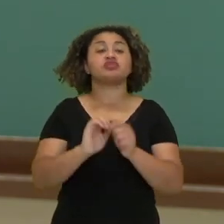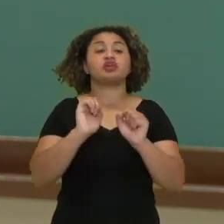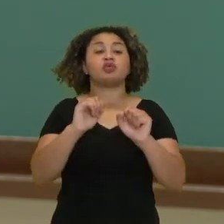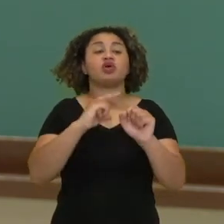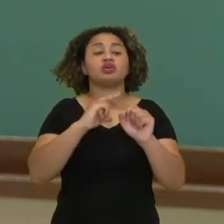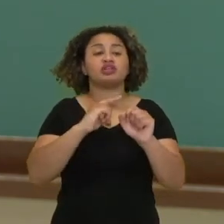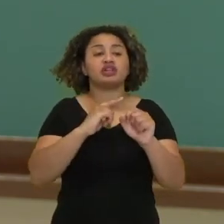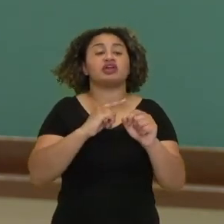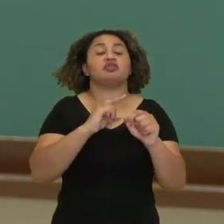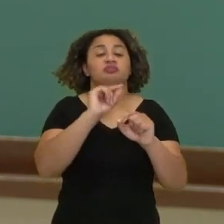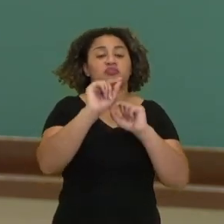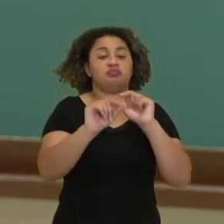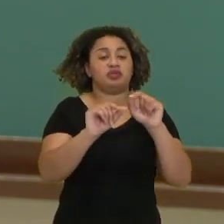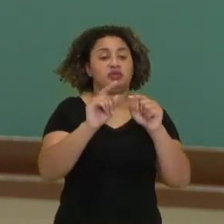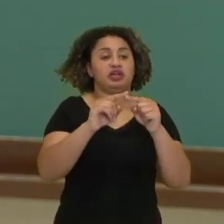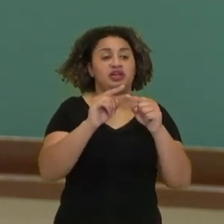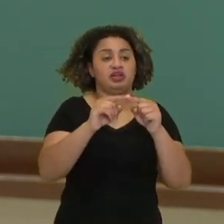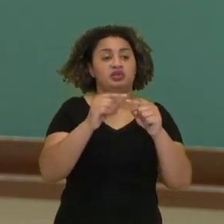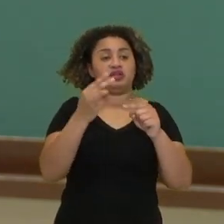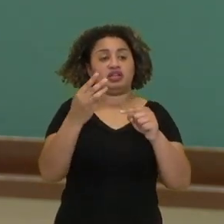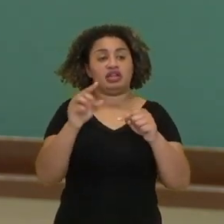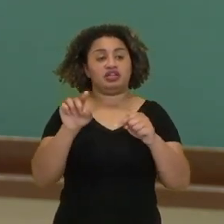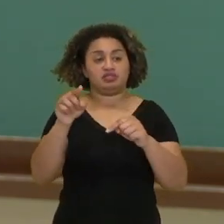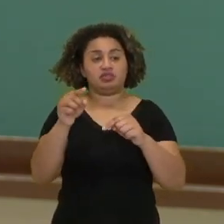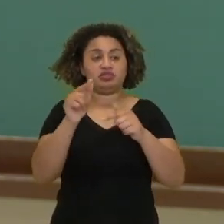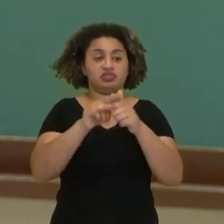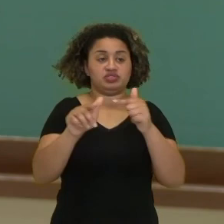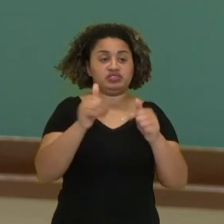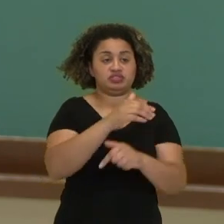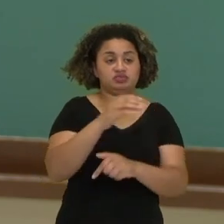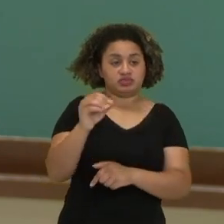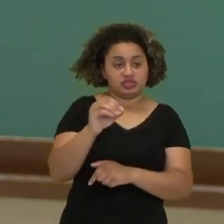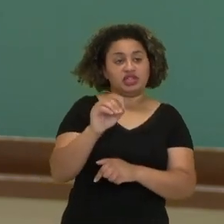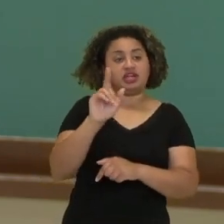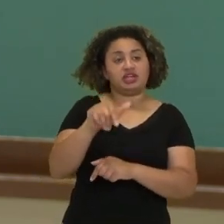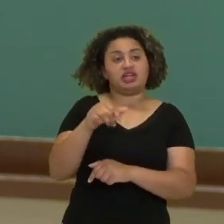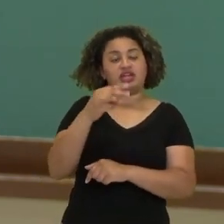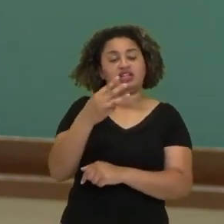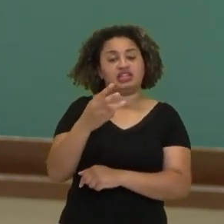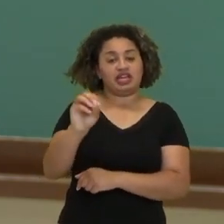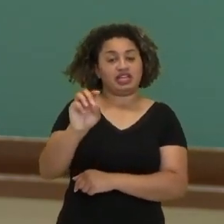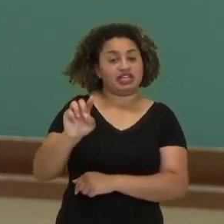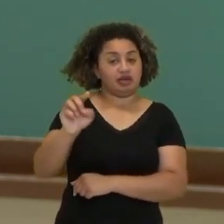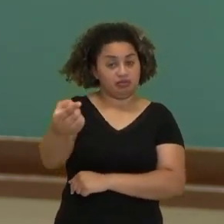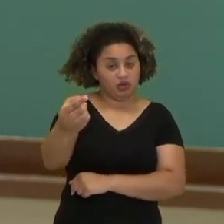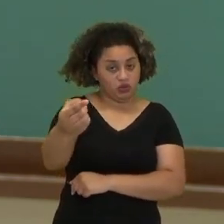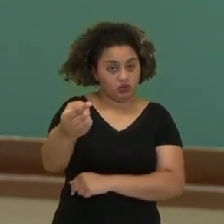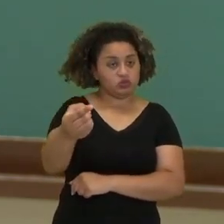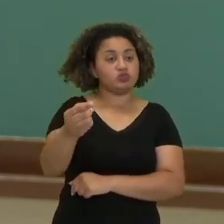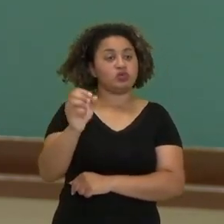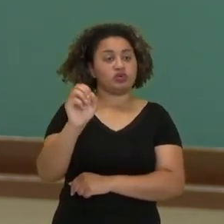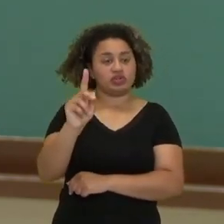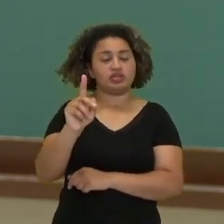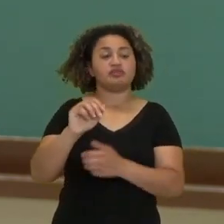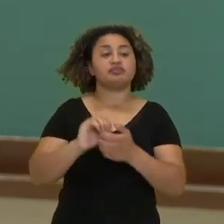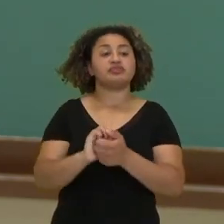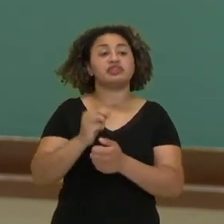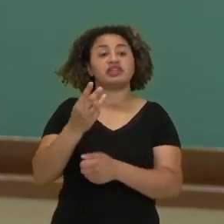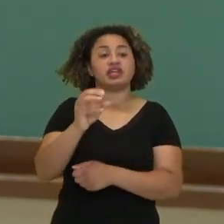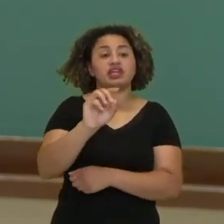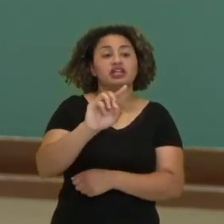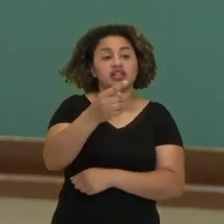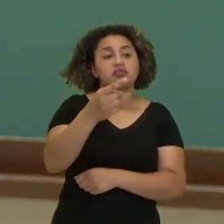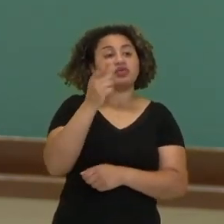primeiro dividir essas 3.000 toneladas por 100, né? Que vai ser igual a 30.000. E esses 30.000